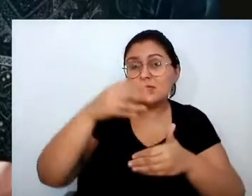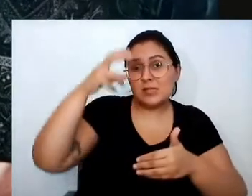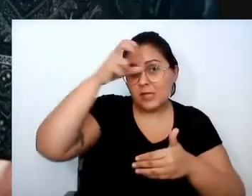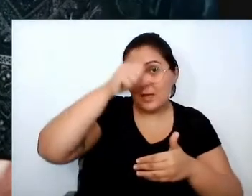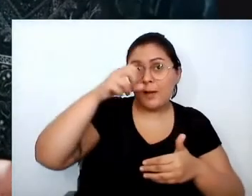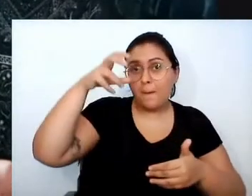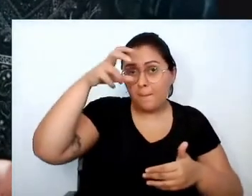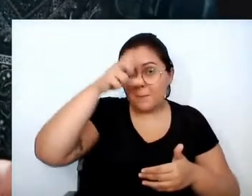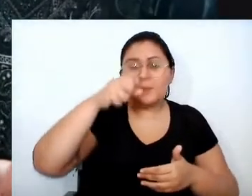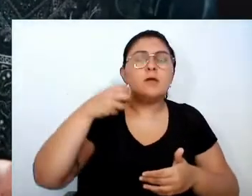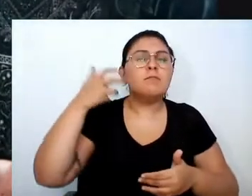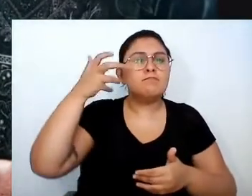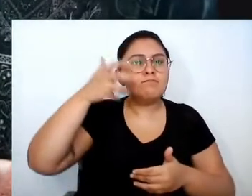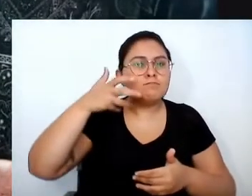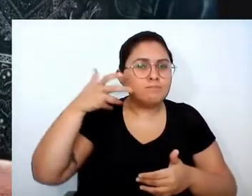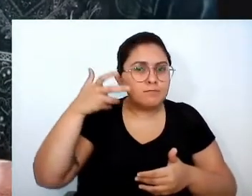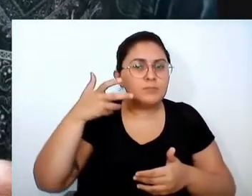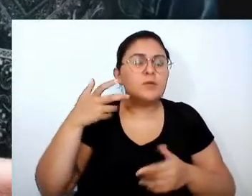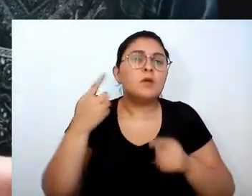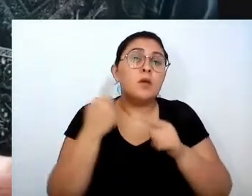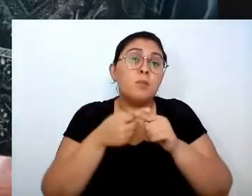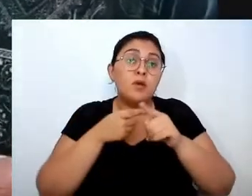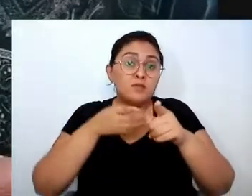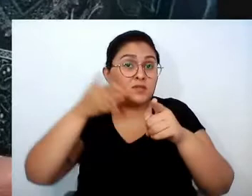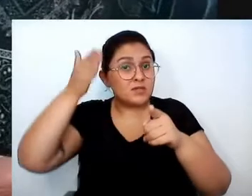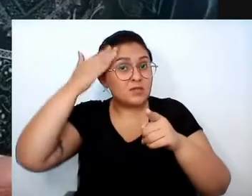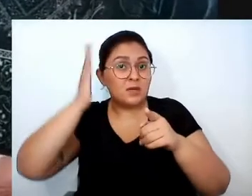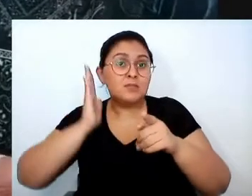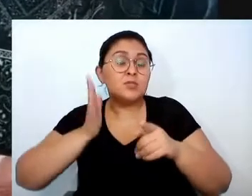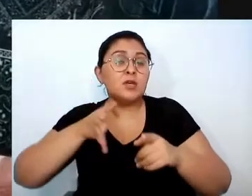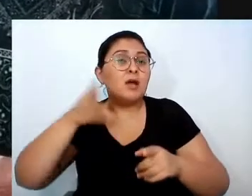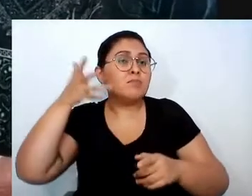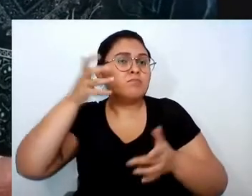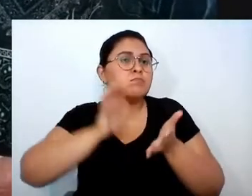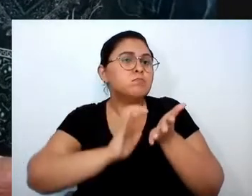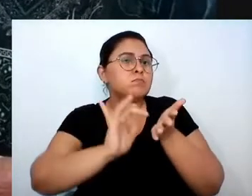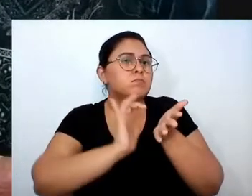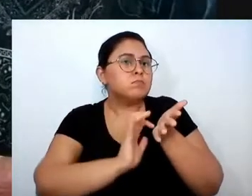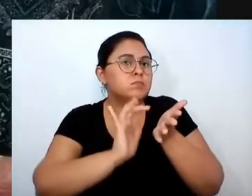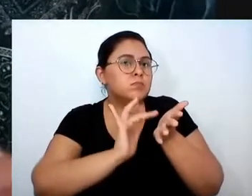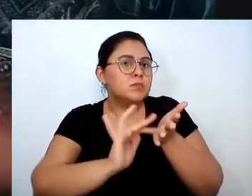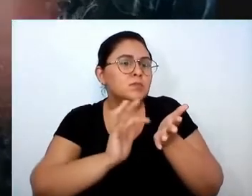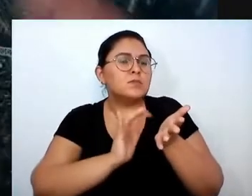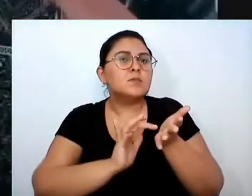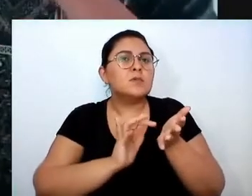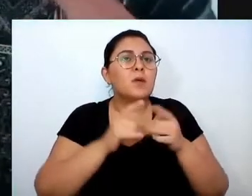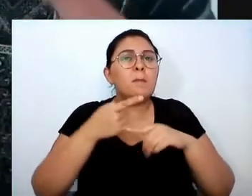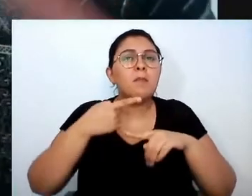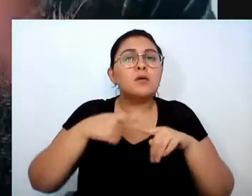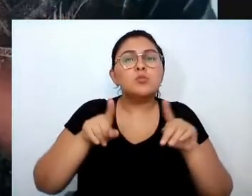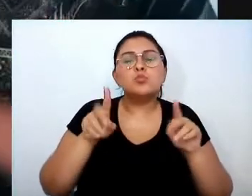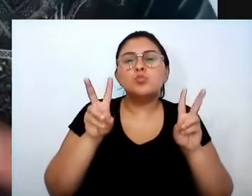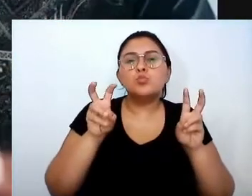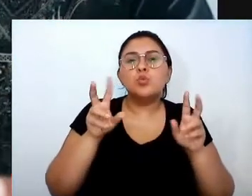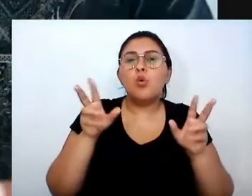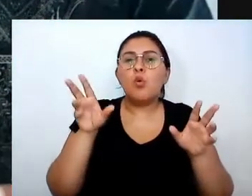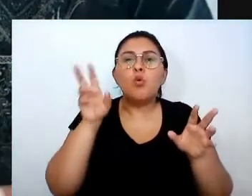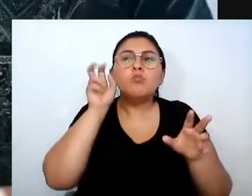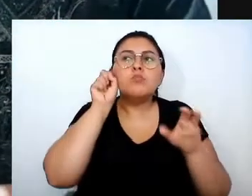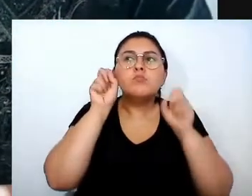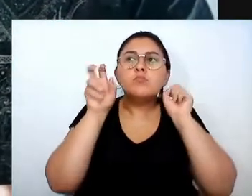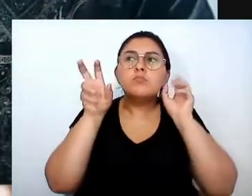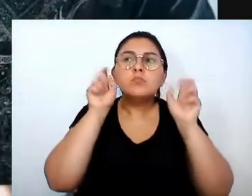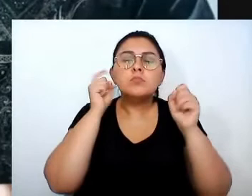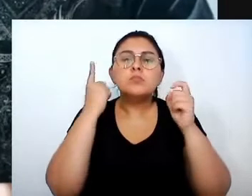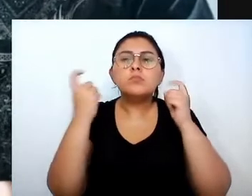tendo domínio da musicografia Braille, como é que você... A questão do ouvido, né? Ainda é muito forte,